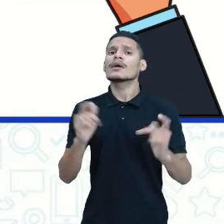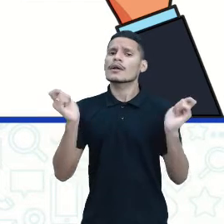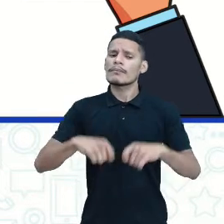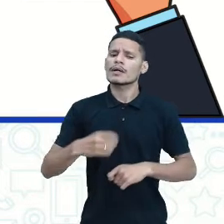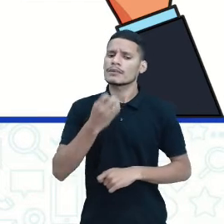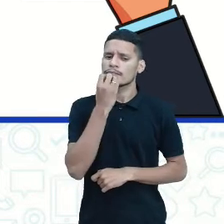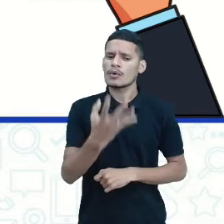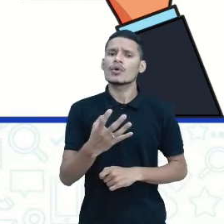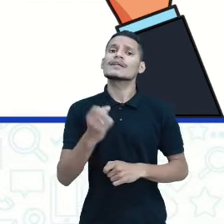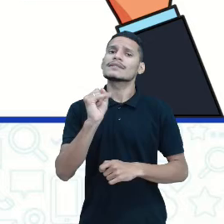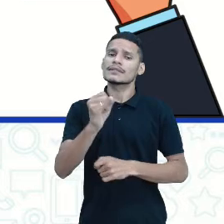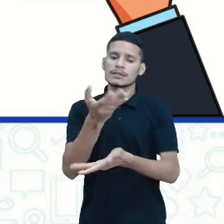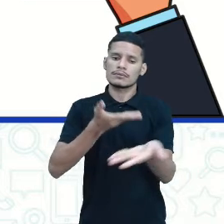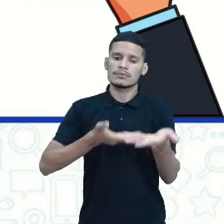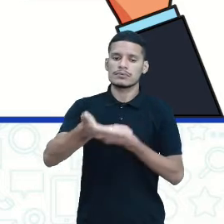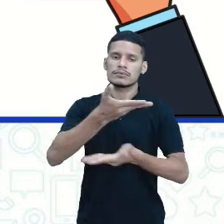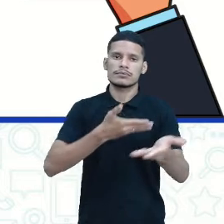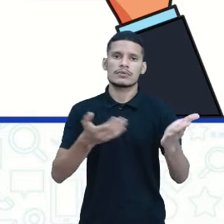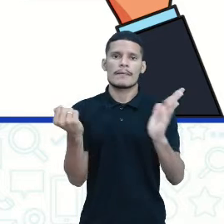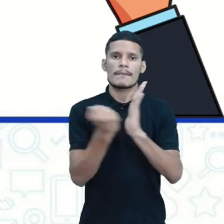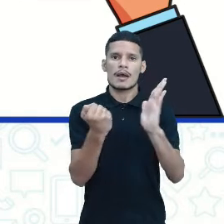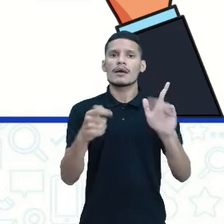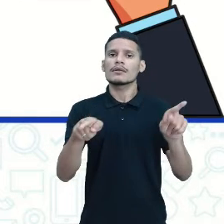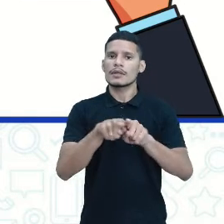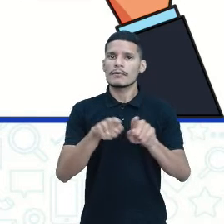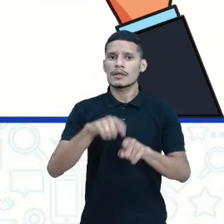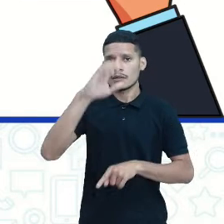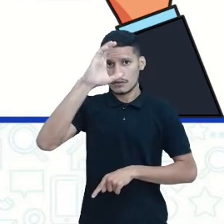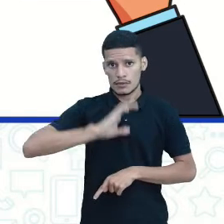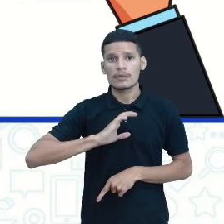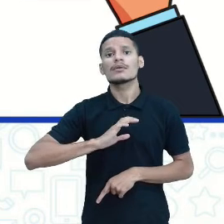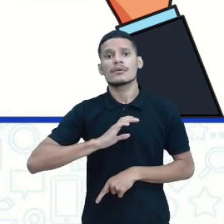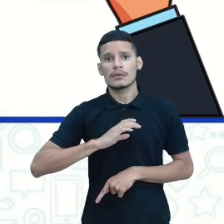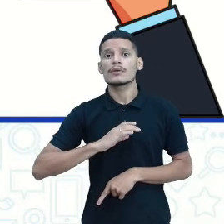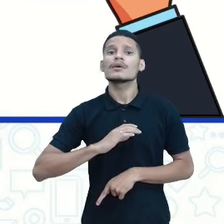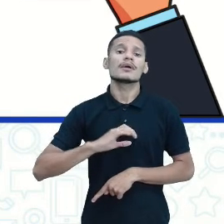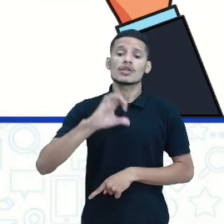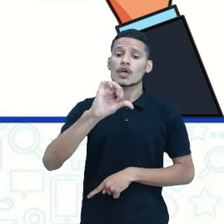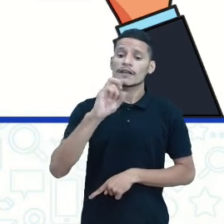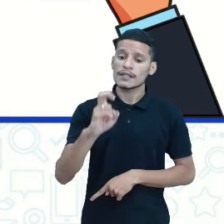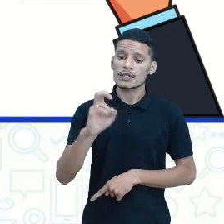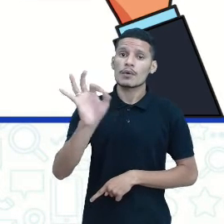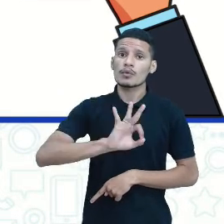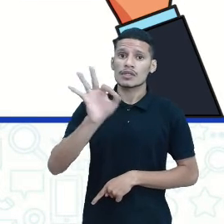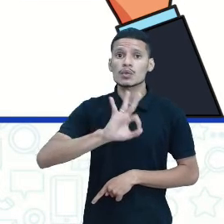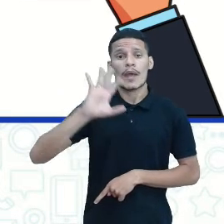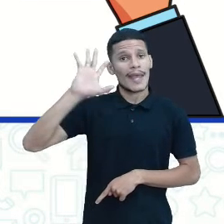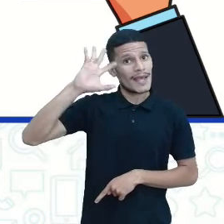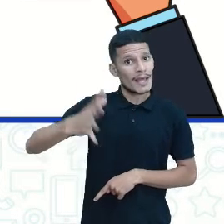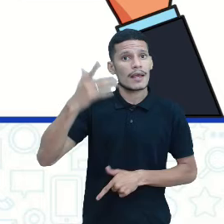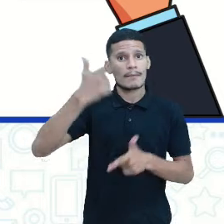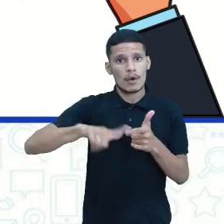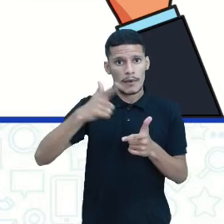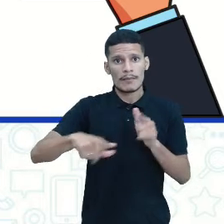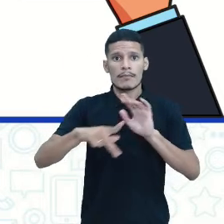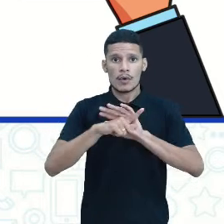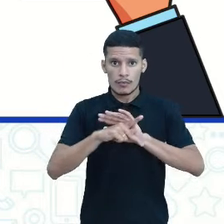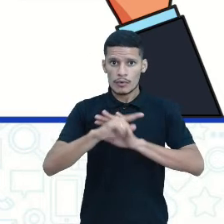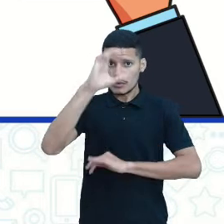entre marcas e consumidores, resolvendo 91% das reclamações dos consumidores